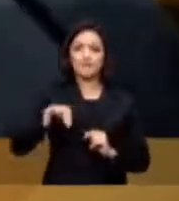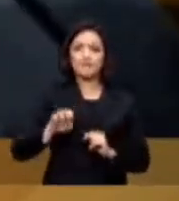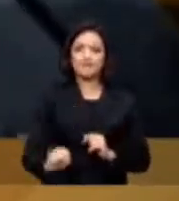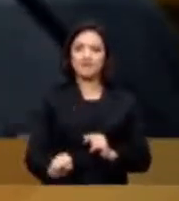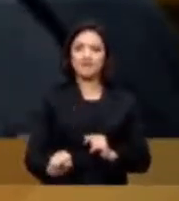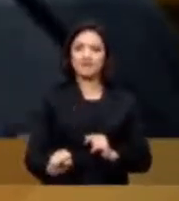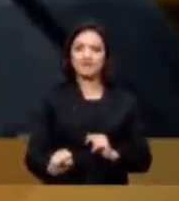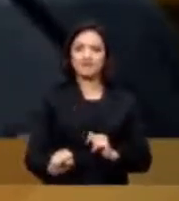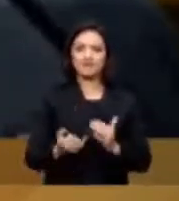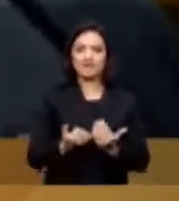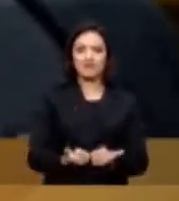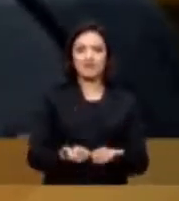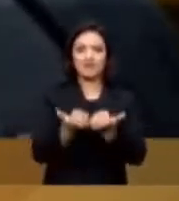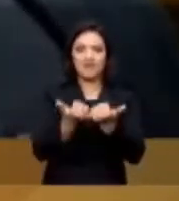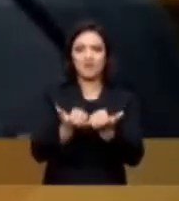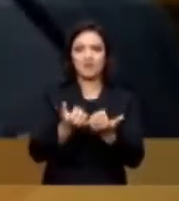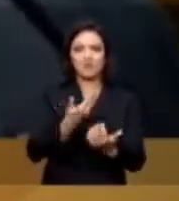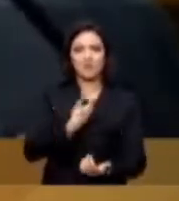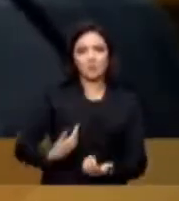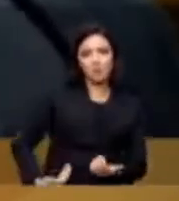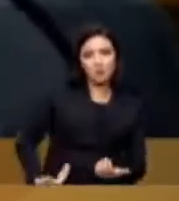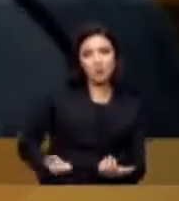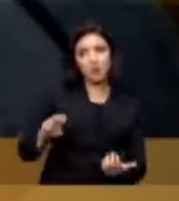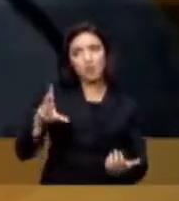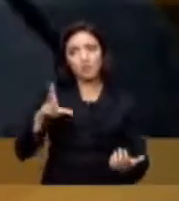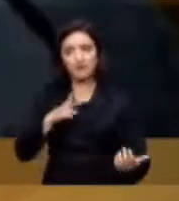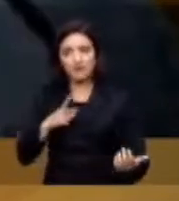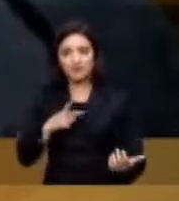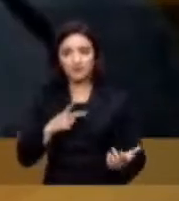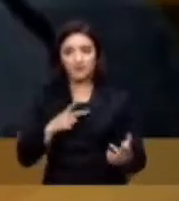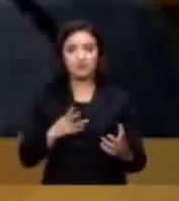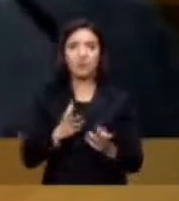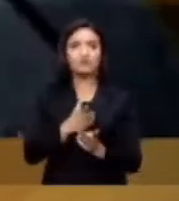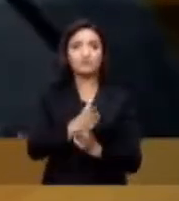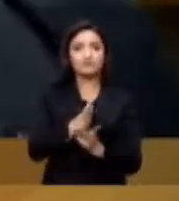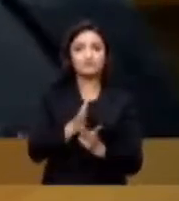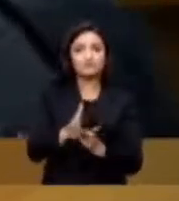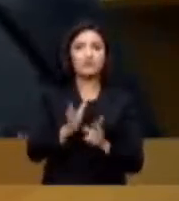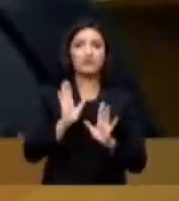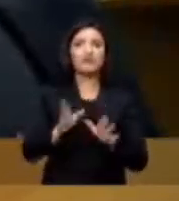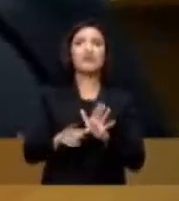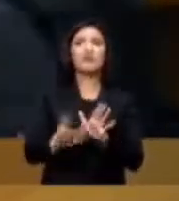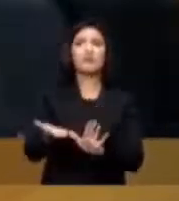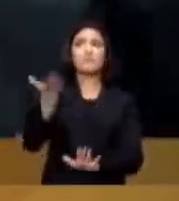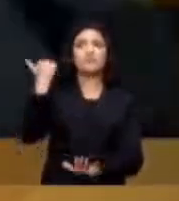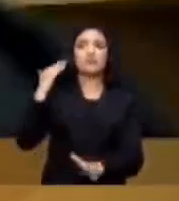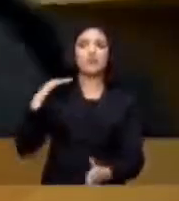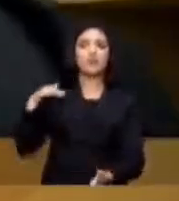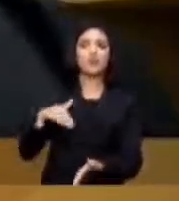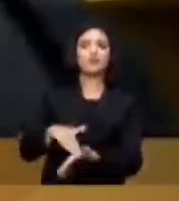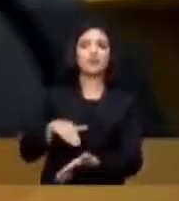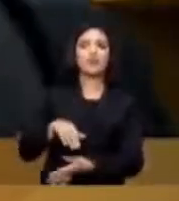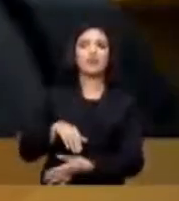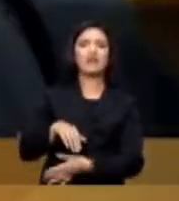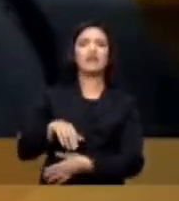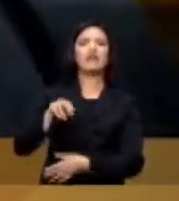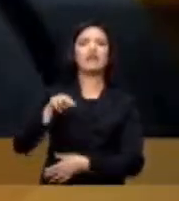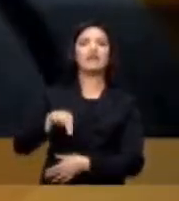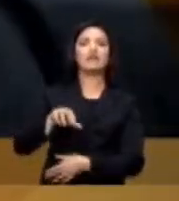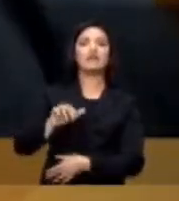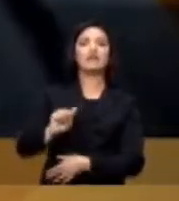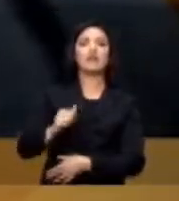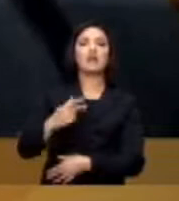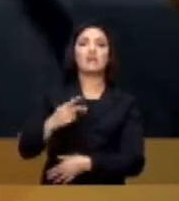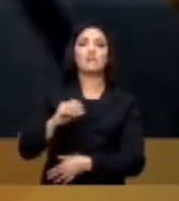privados nasce no Código Civil napoleônico. Até Napoleão, até a Revolução Francesa,